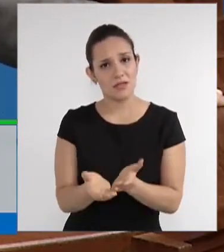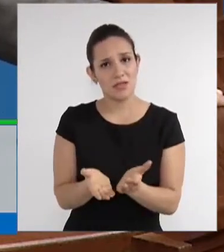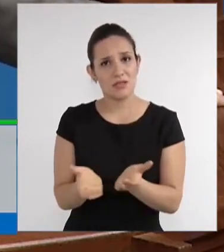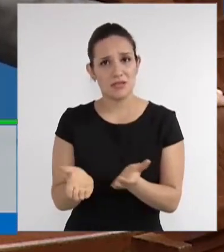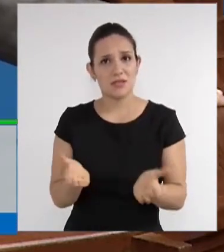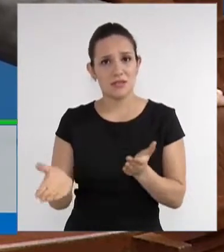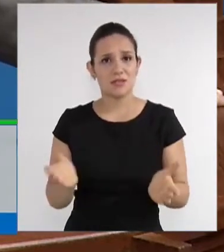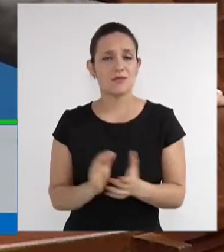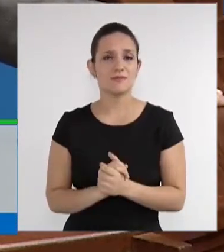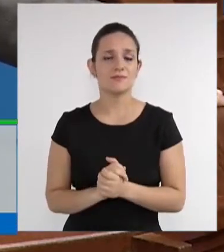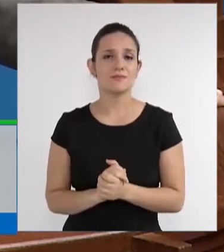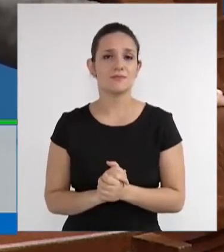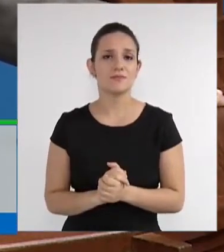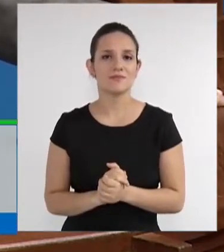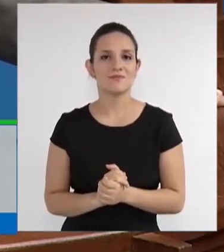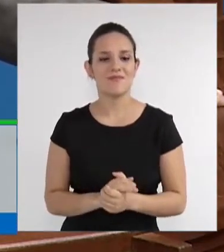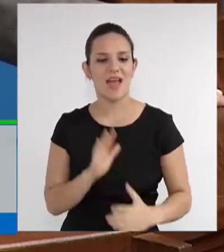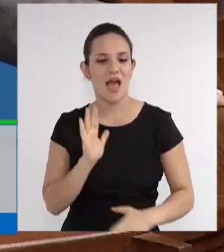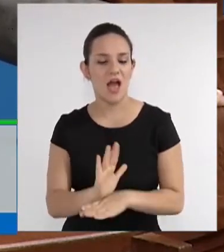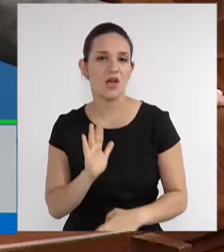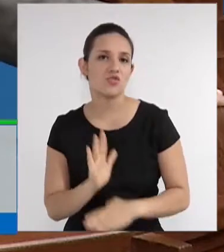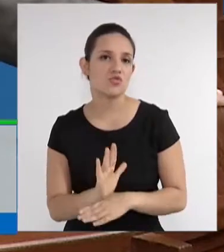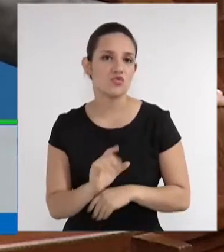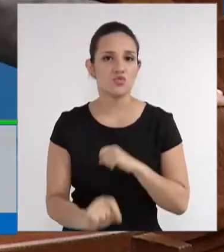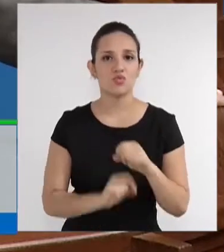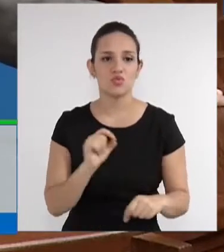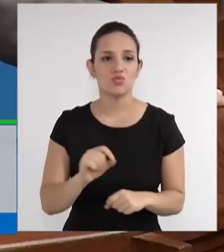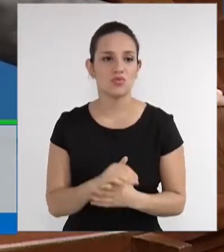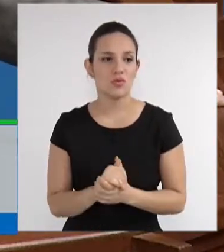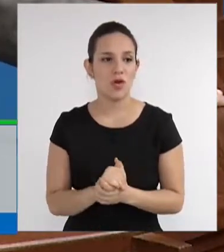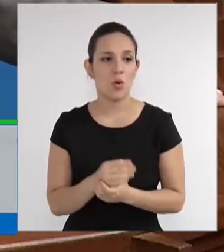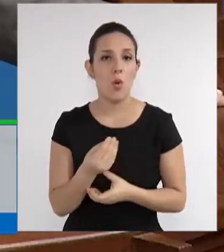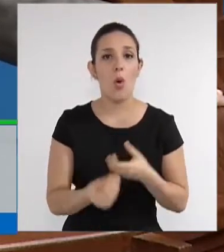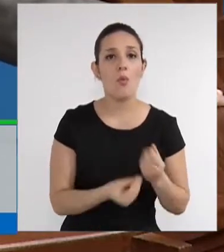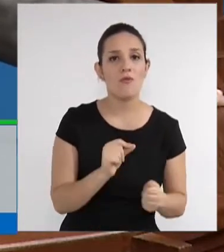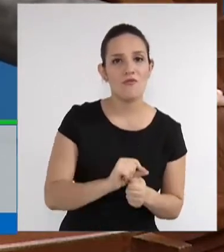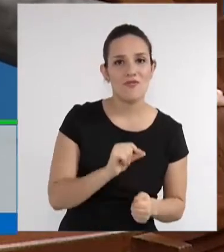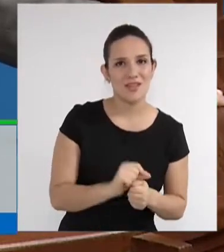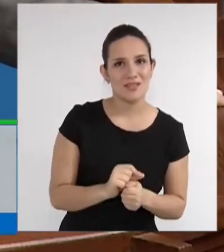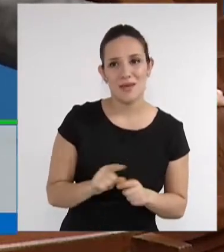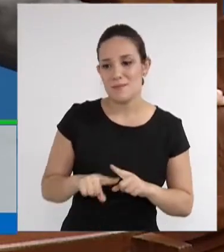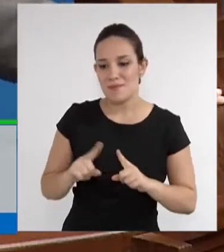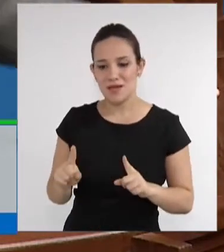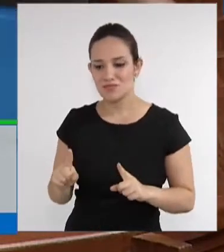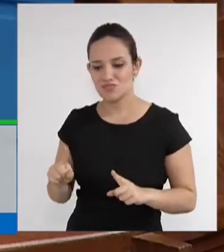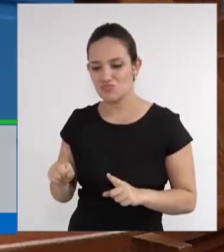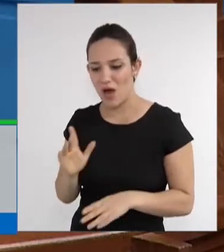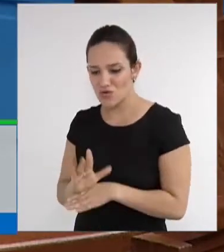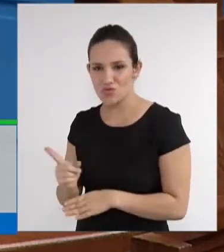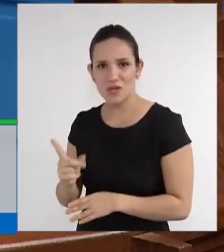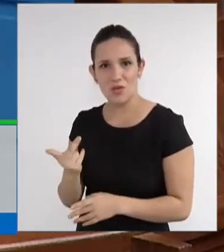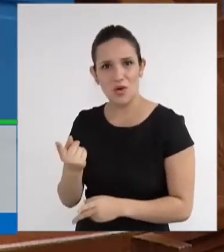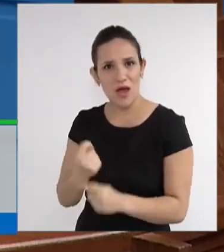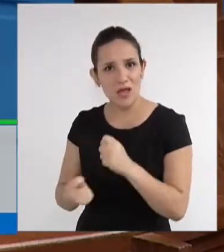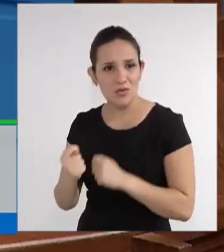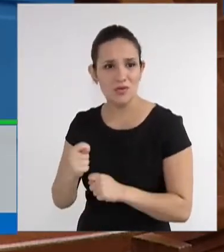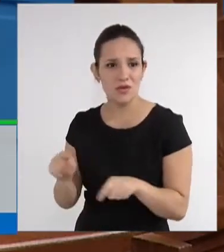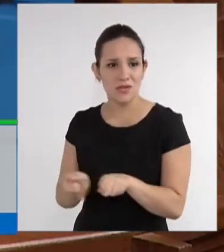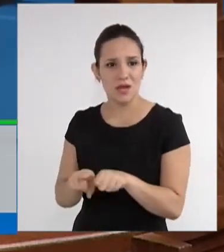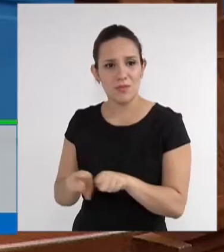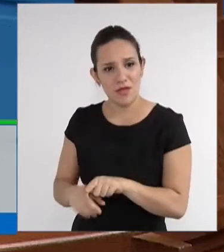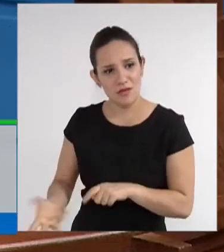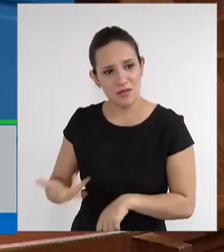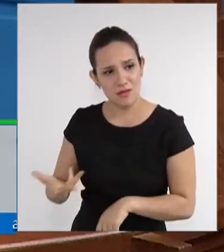ela privilegia a forma em detrimento da economia, da celeridade. E apenas, senhor presidente, apenas